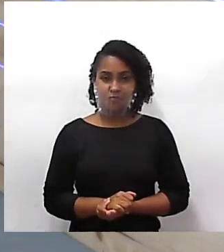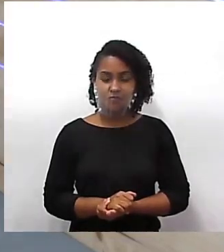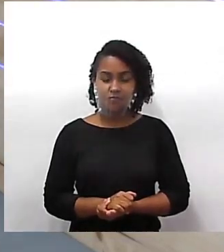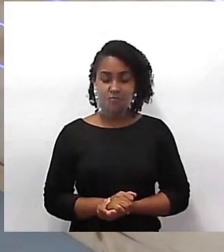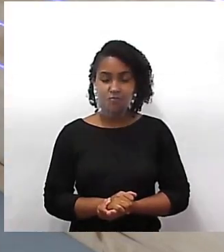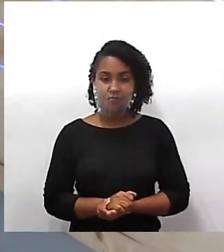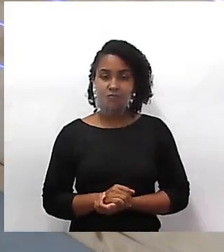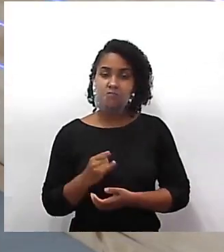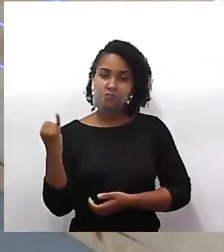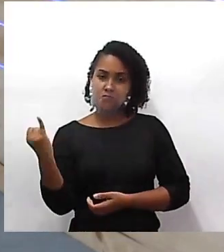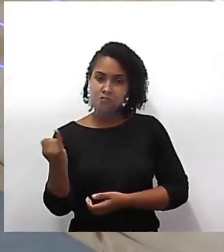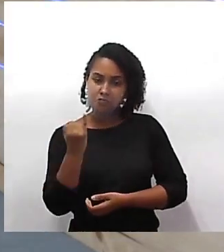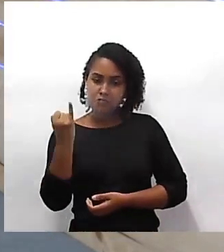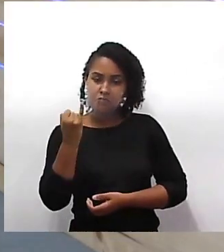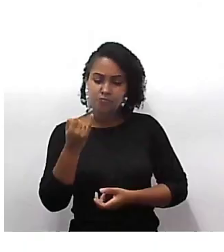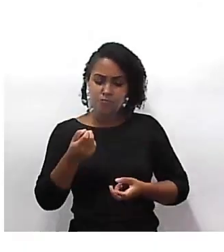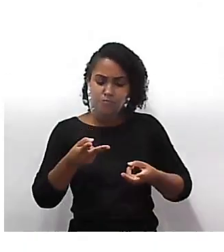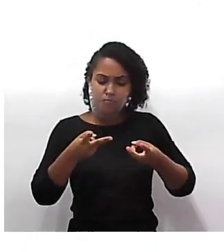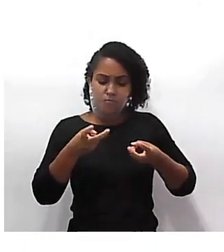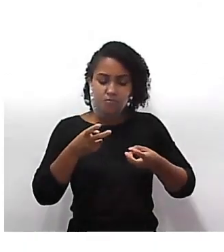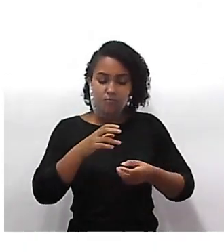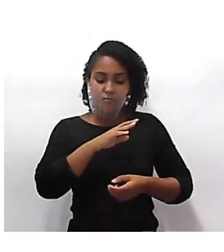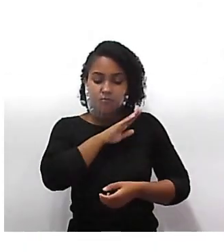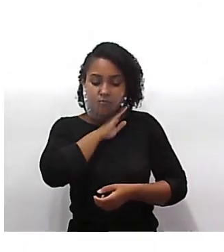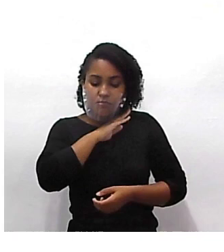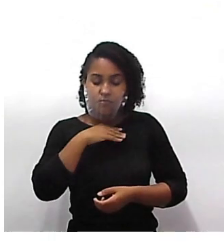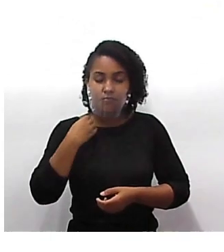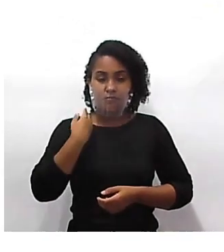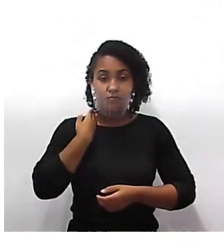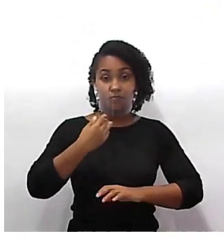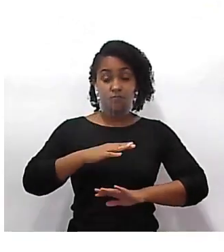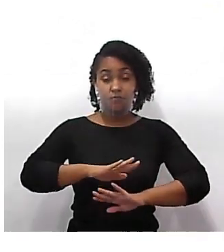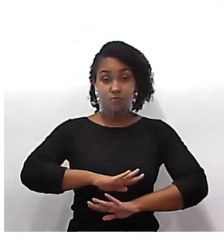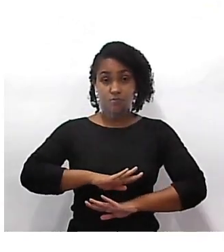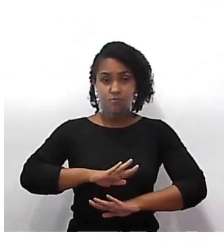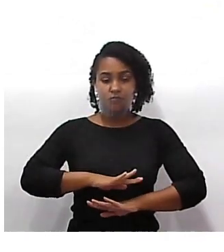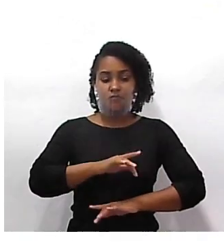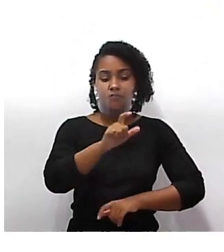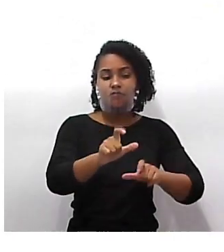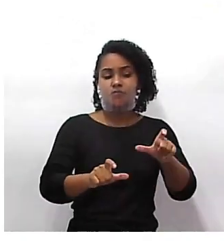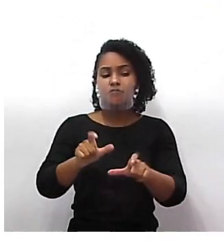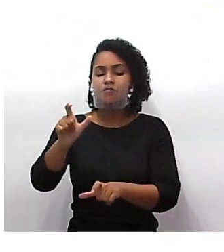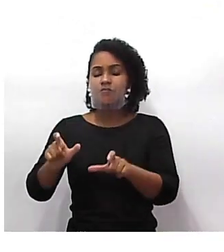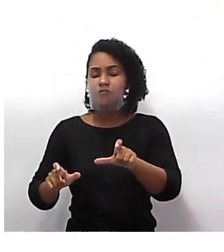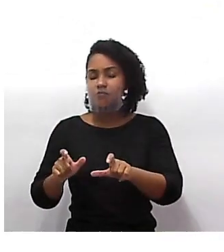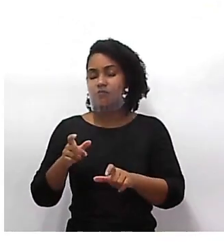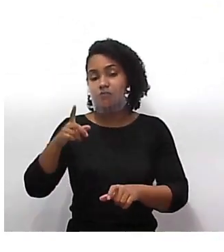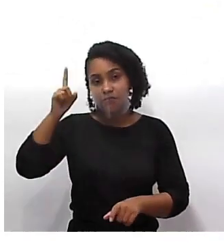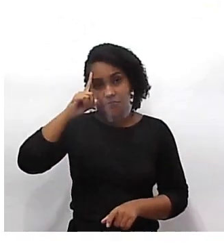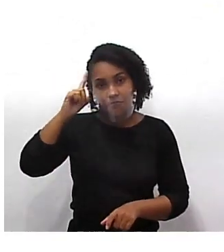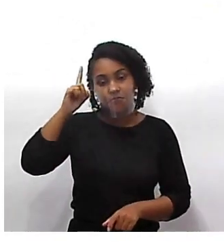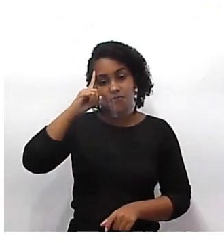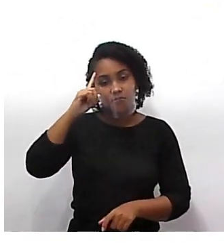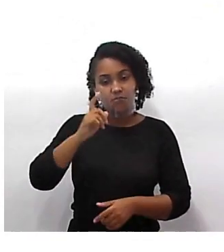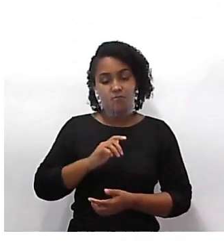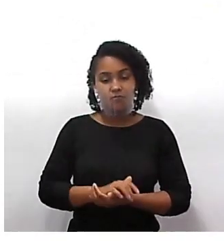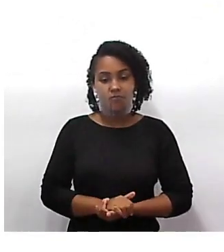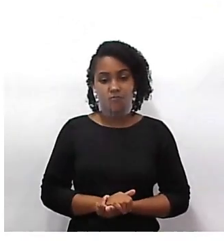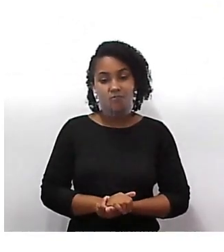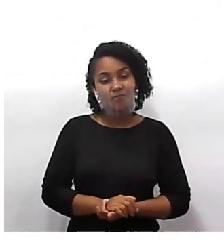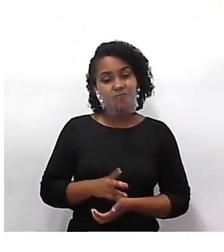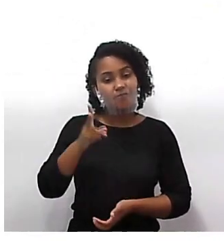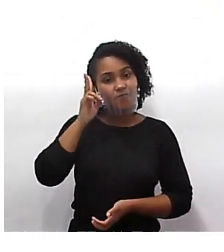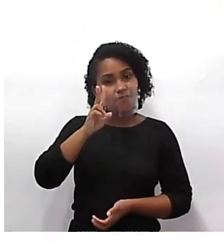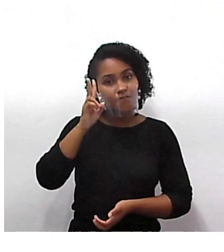a importância da checagem da temperatura corpórea, de cada indivíduo, todo dia.